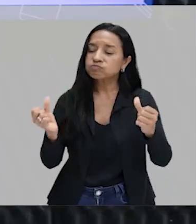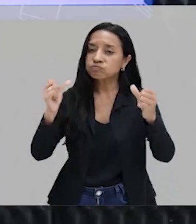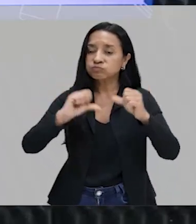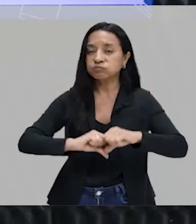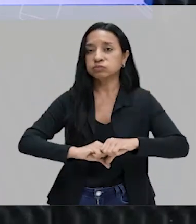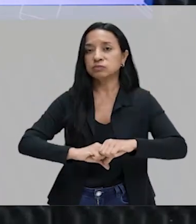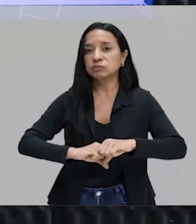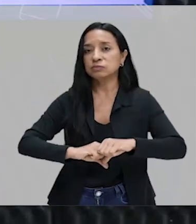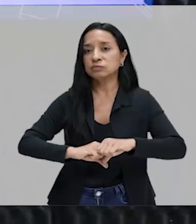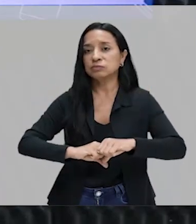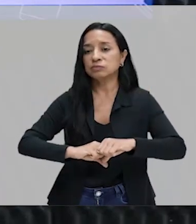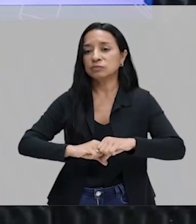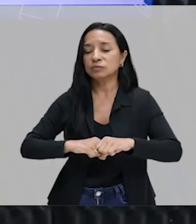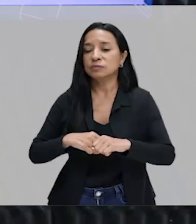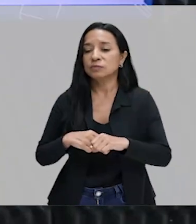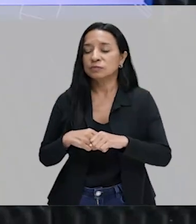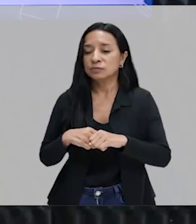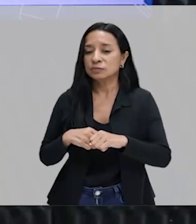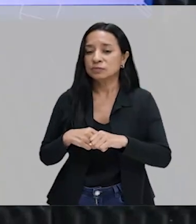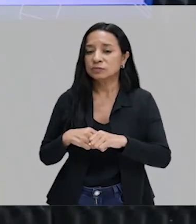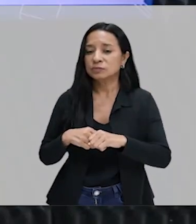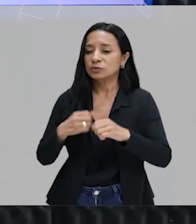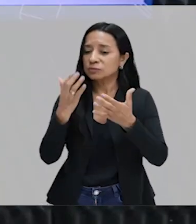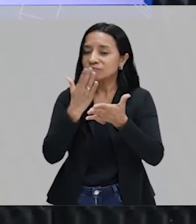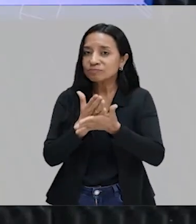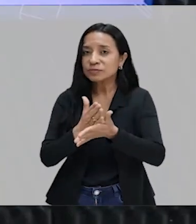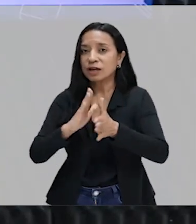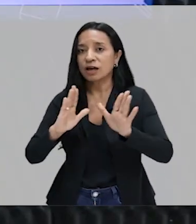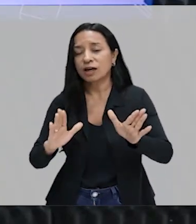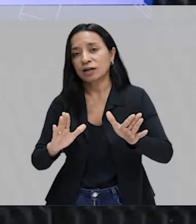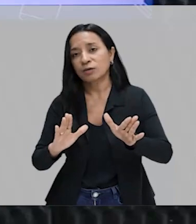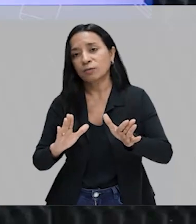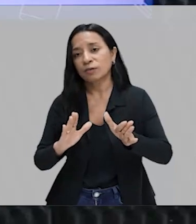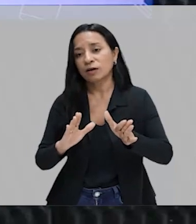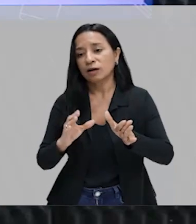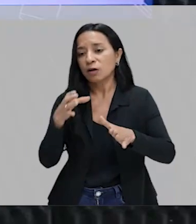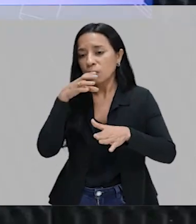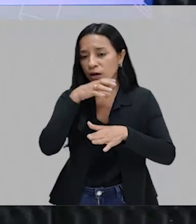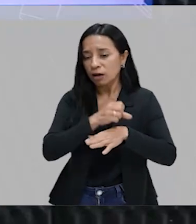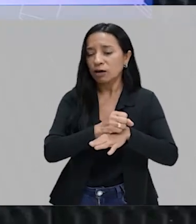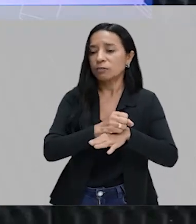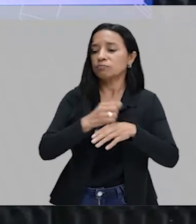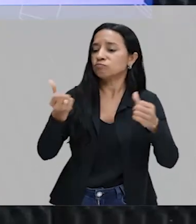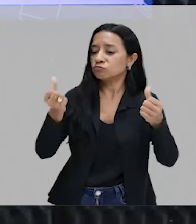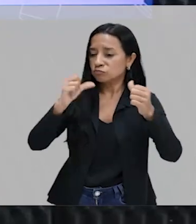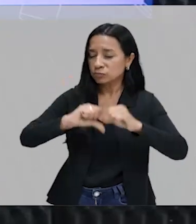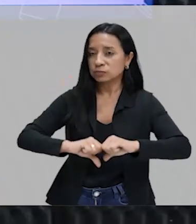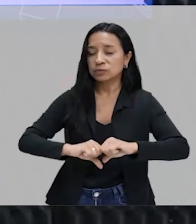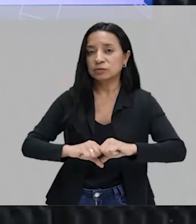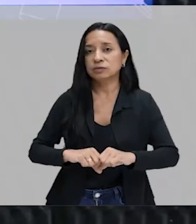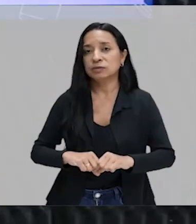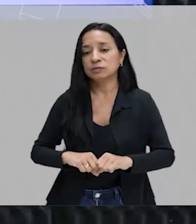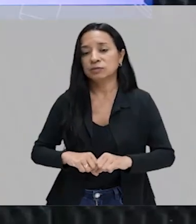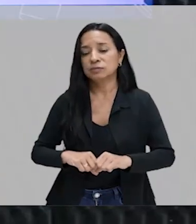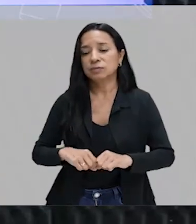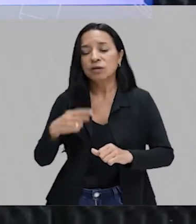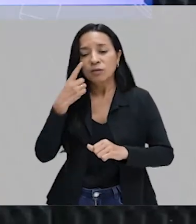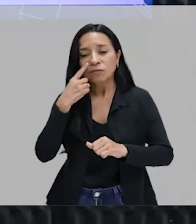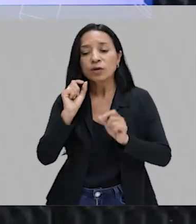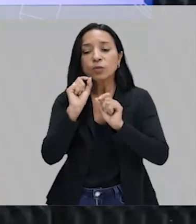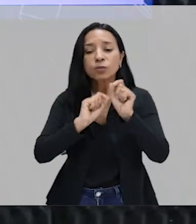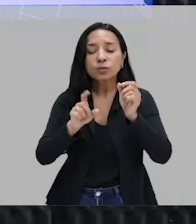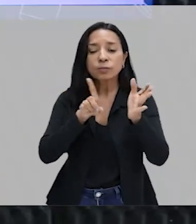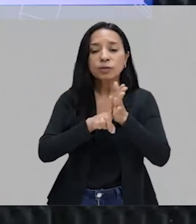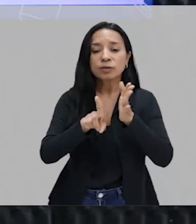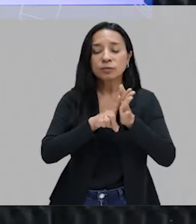o imediatismo, não até a definição da crise, mas o imediatismo dessa crise. Então, vamos ver o que ele pergunta para a gente.